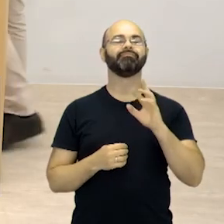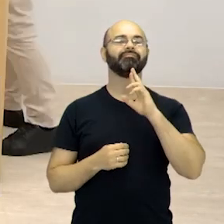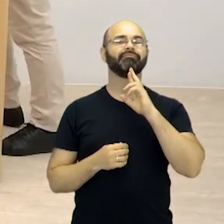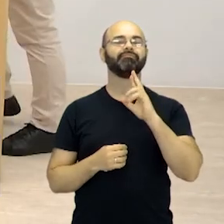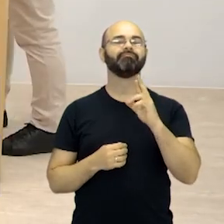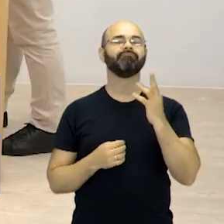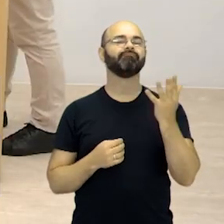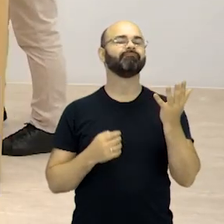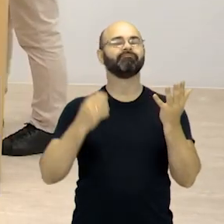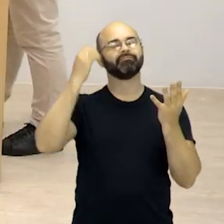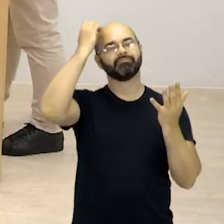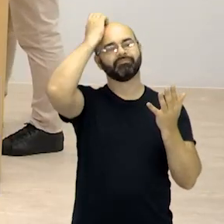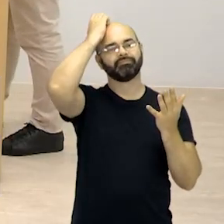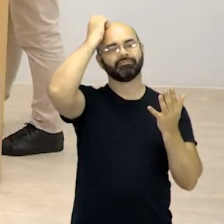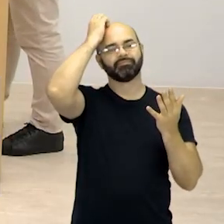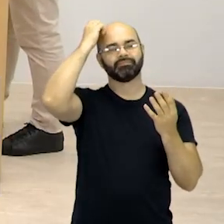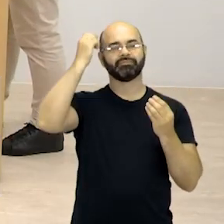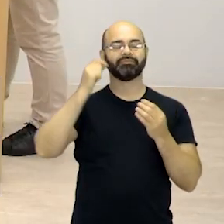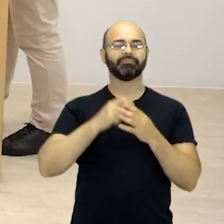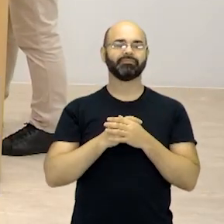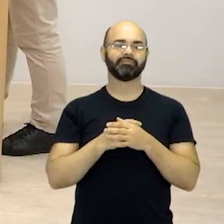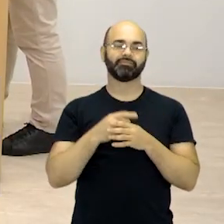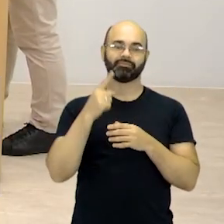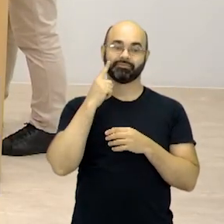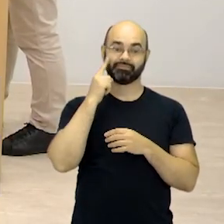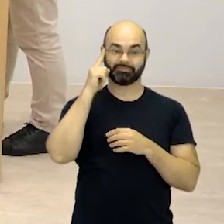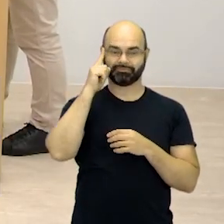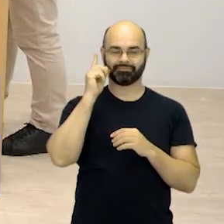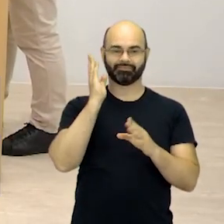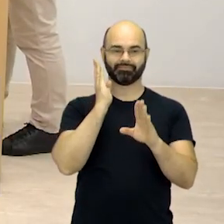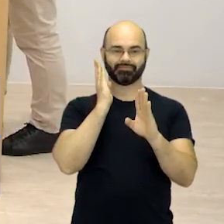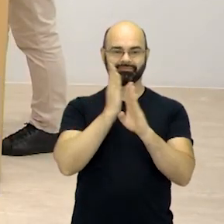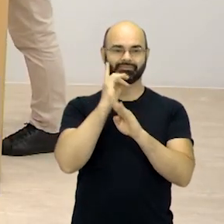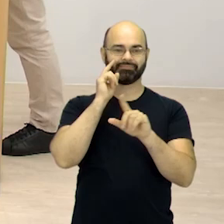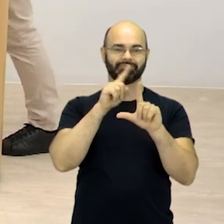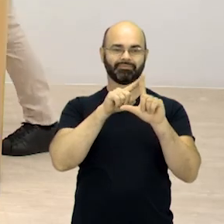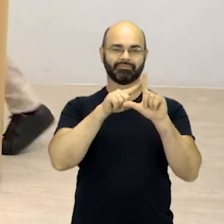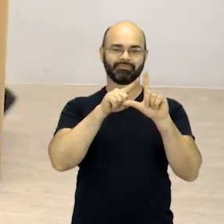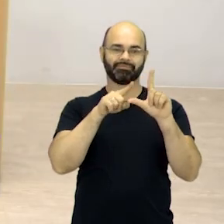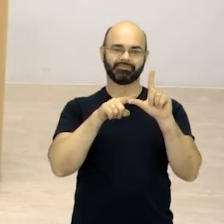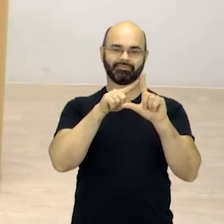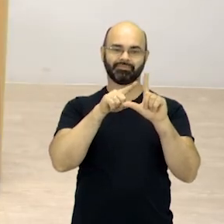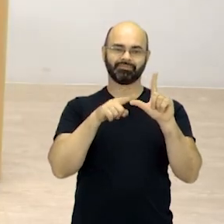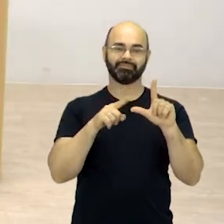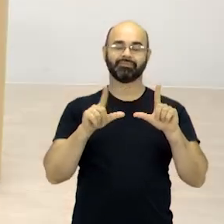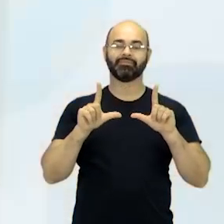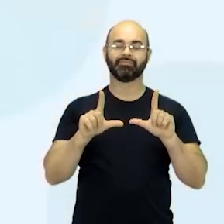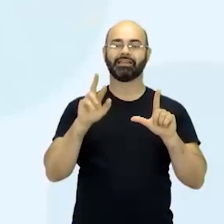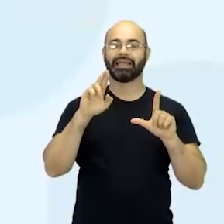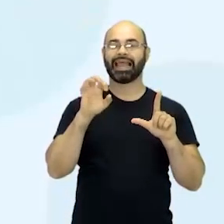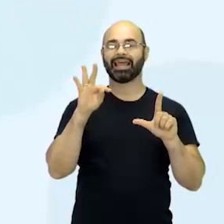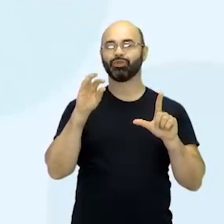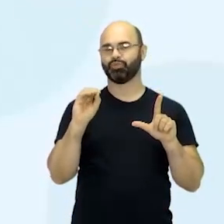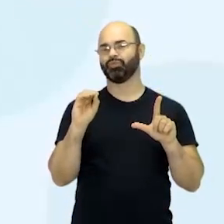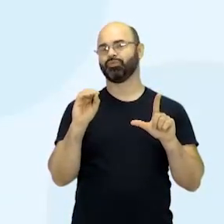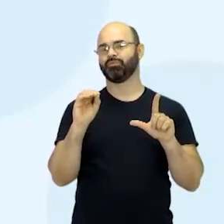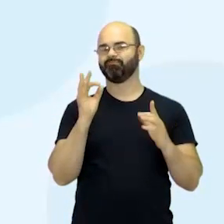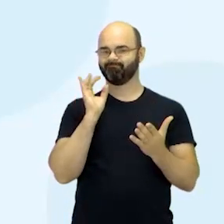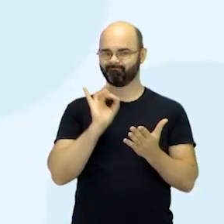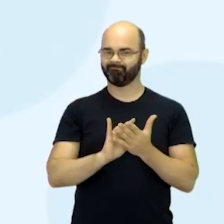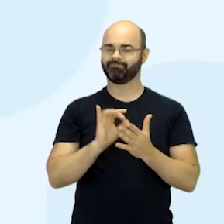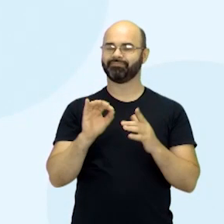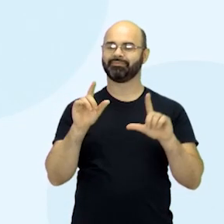parte que define pra gente? Fala pra mim. São os ângulos, né? Os 4 ângulos retos. Aqui, ó, 4 ângulos retos,